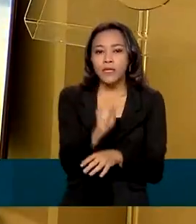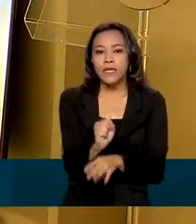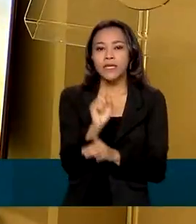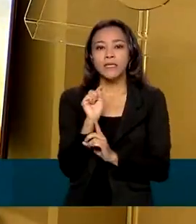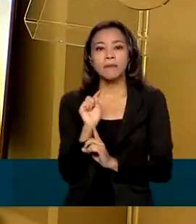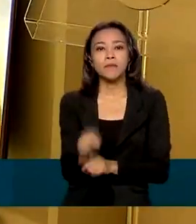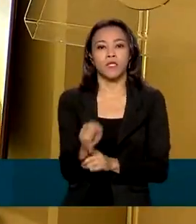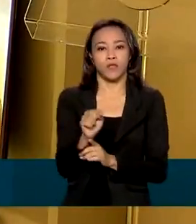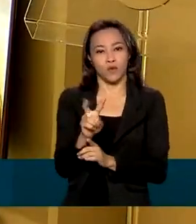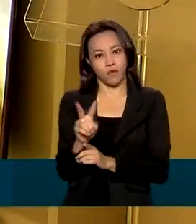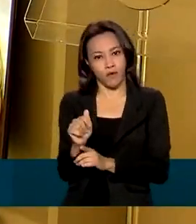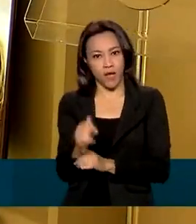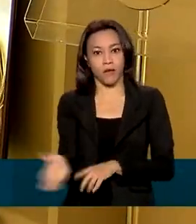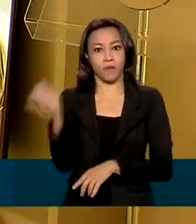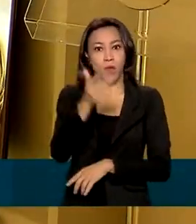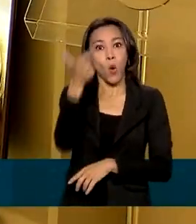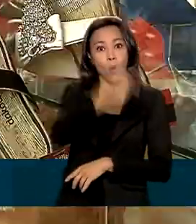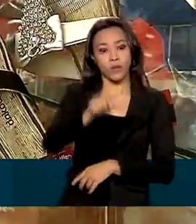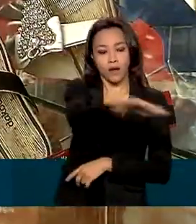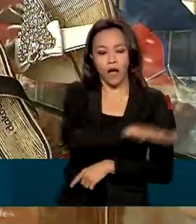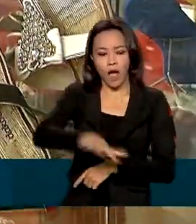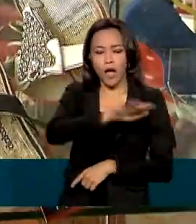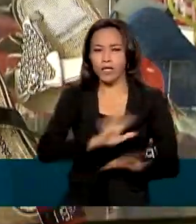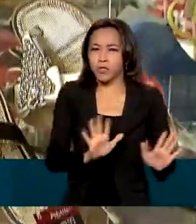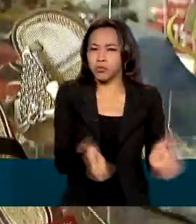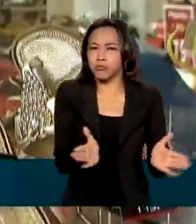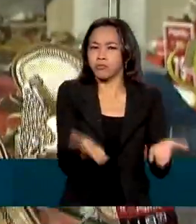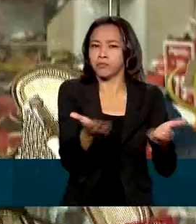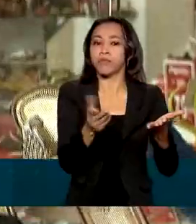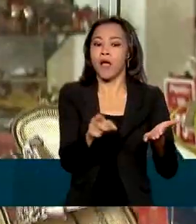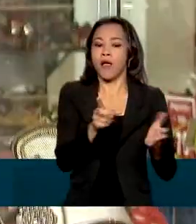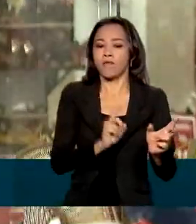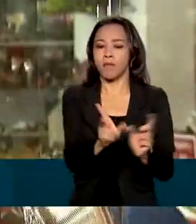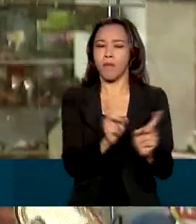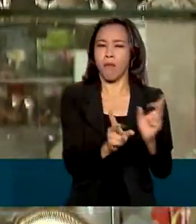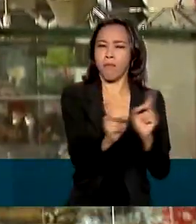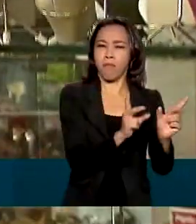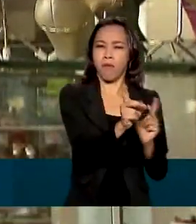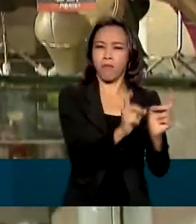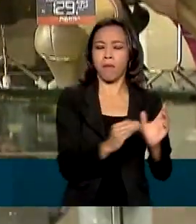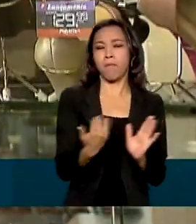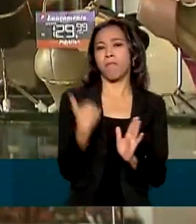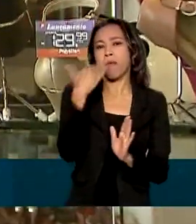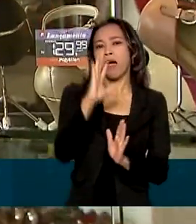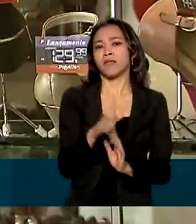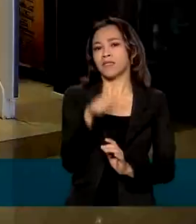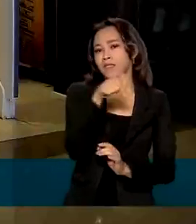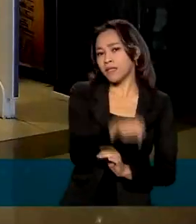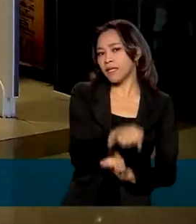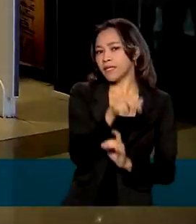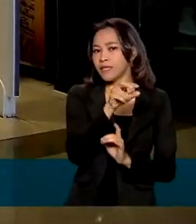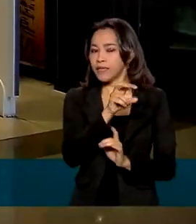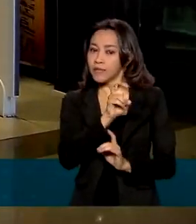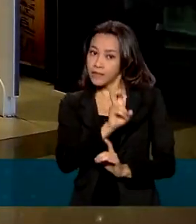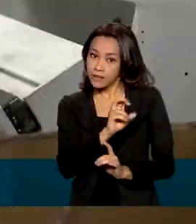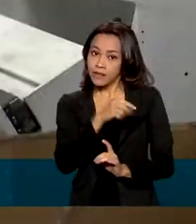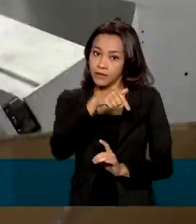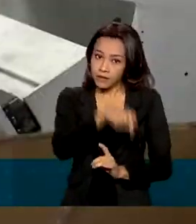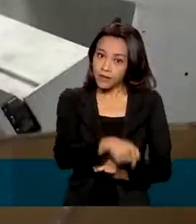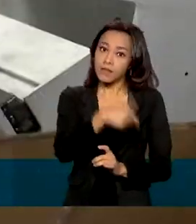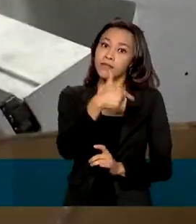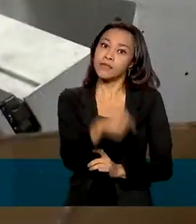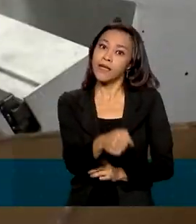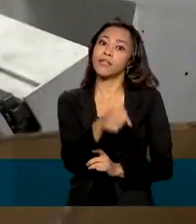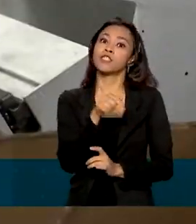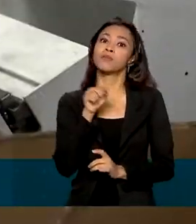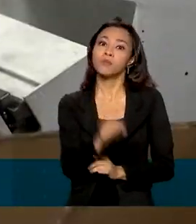Outro setor que aqueceu a economia brasileira foi o comércio, com mais de 77 mil aberturas de vagas,